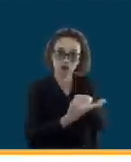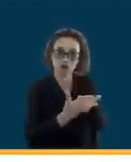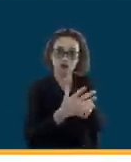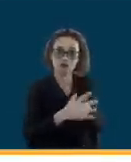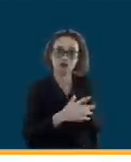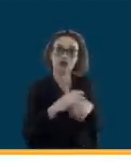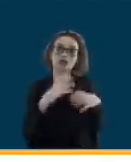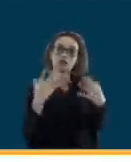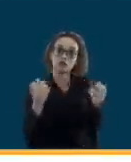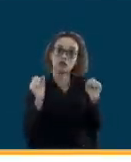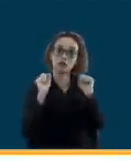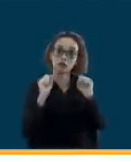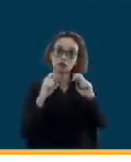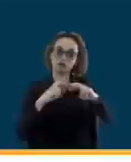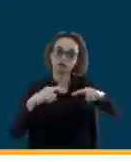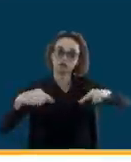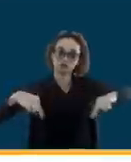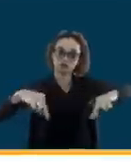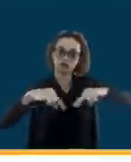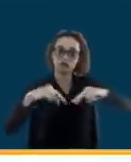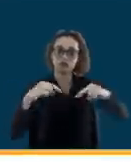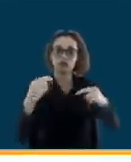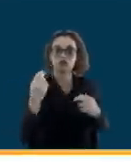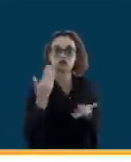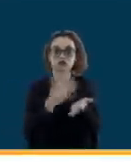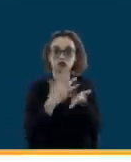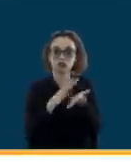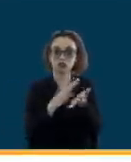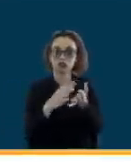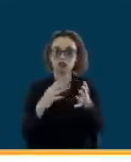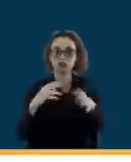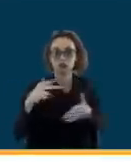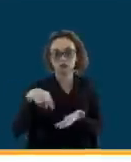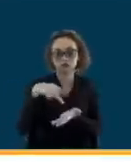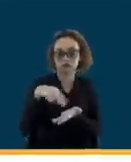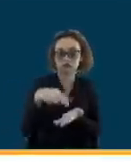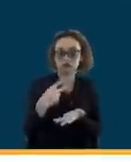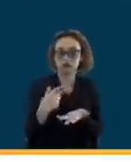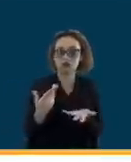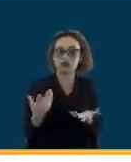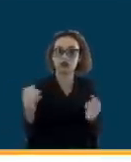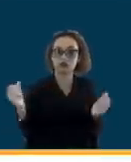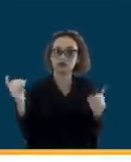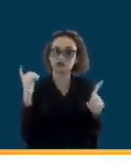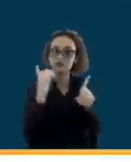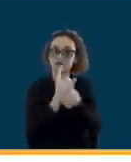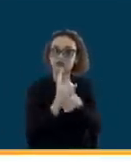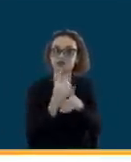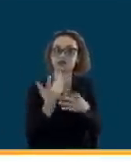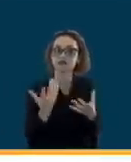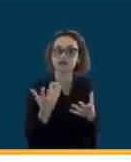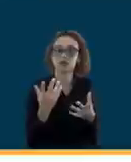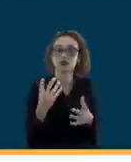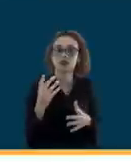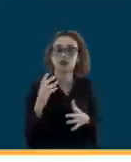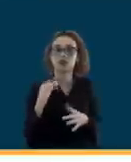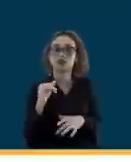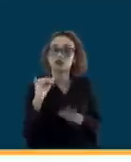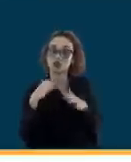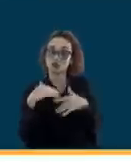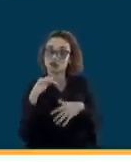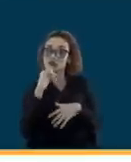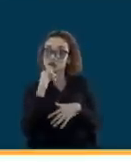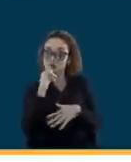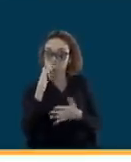para a comunidade dançar e se abraçar, ou uma aula, espetáculo de samba. Estou dando samba, mas